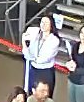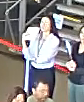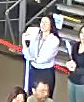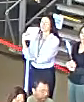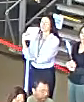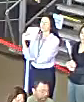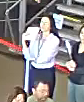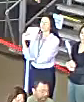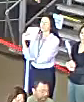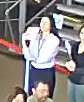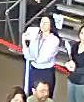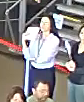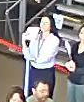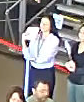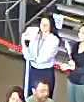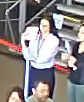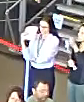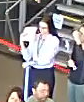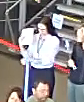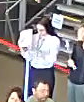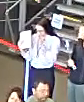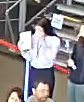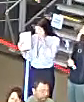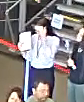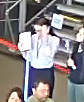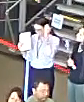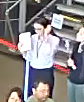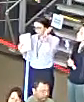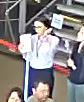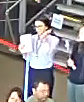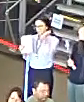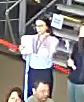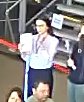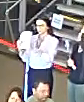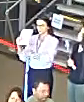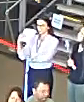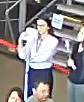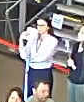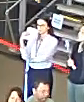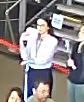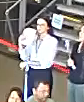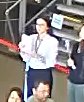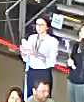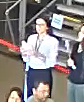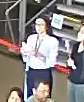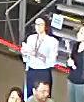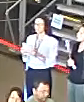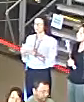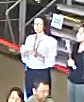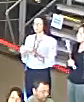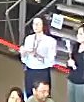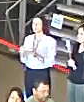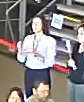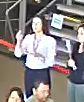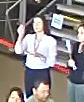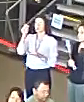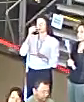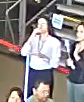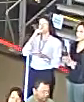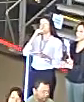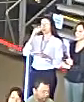ir vários municípios conhecer a realidade dos ônibus e vamos tratar posteriormente vamos ter uma audiência pública aqui de minha